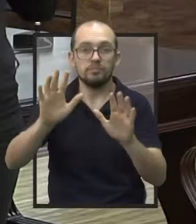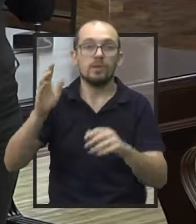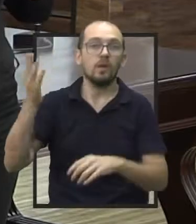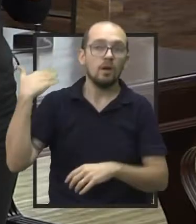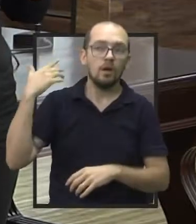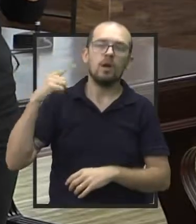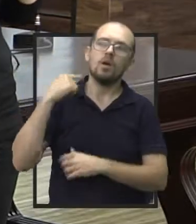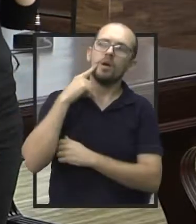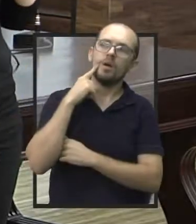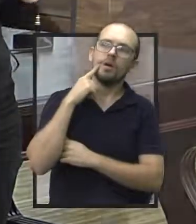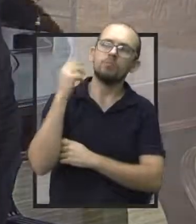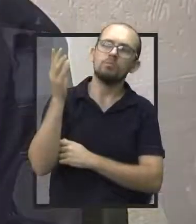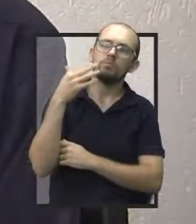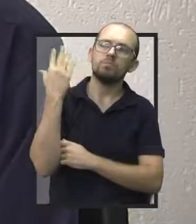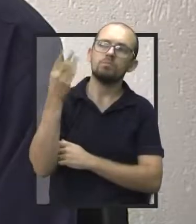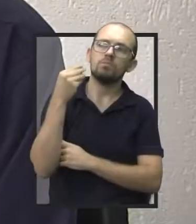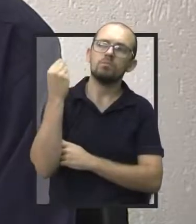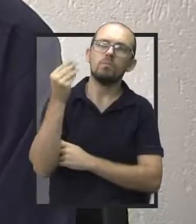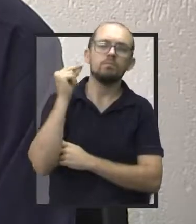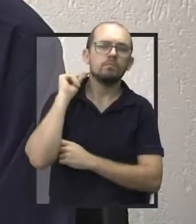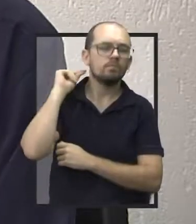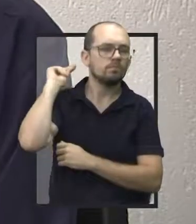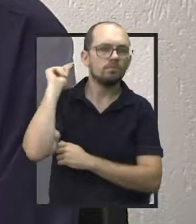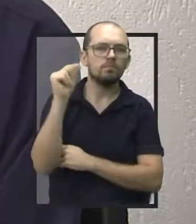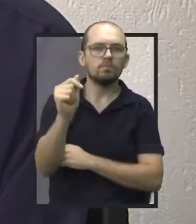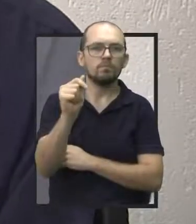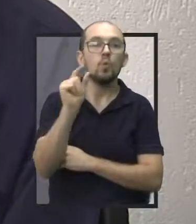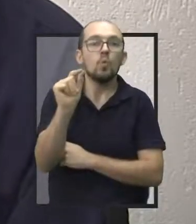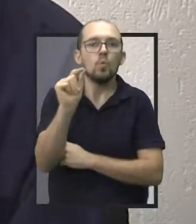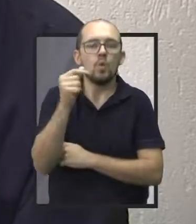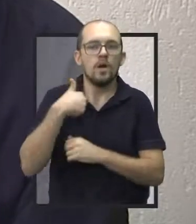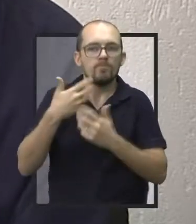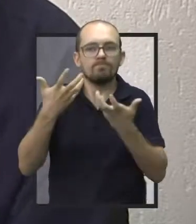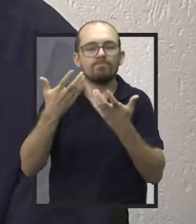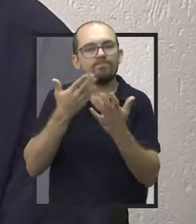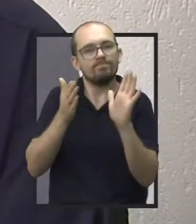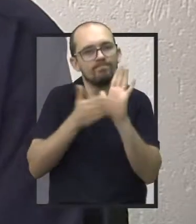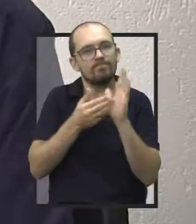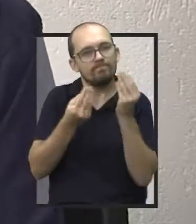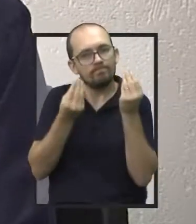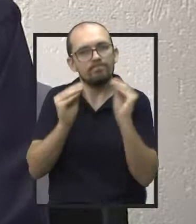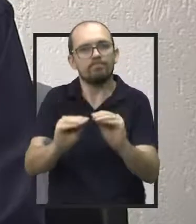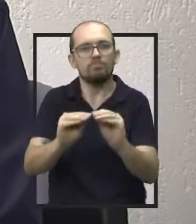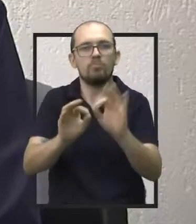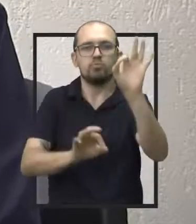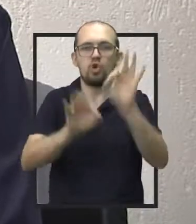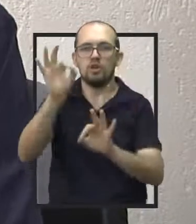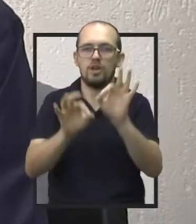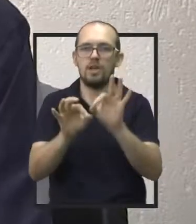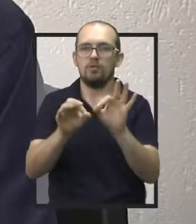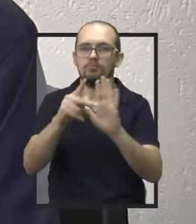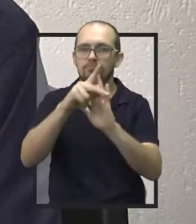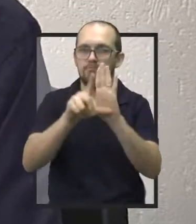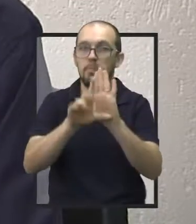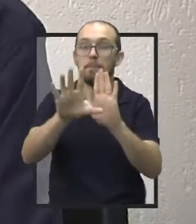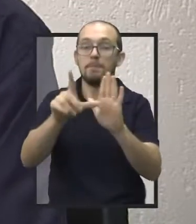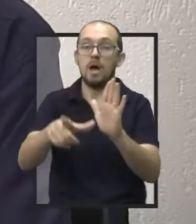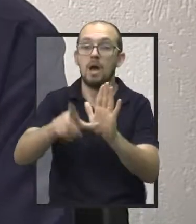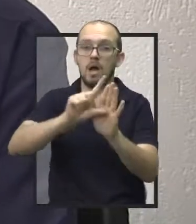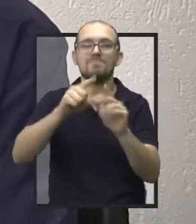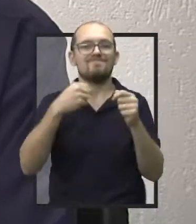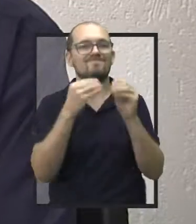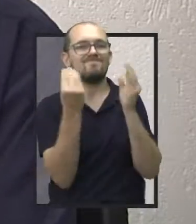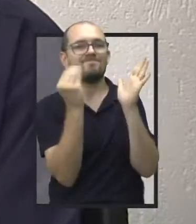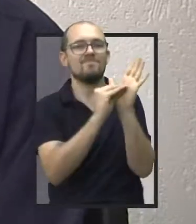idéia de elaborar esse projeto e nós colocamos no site oficial da câmara uma